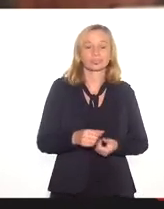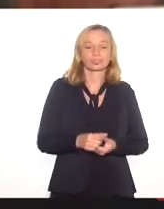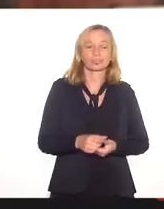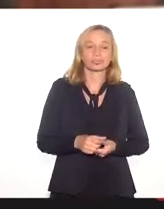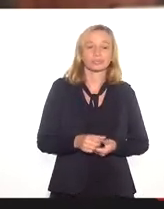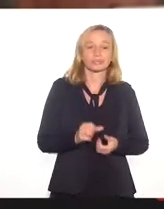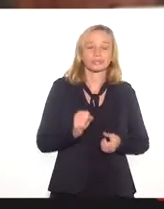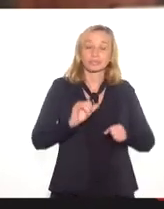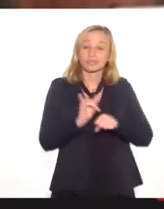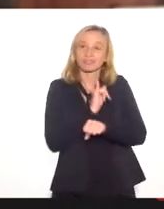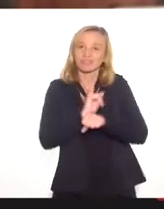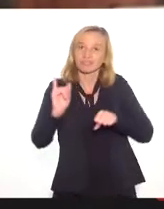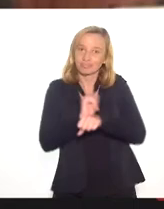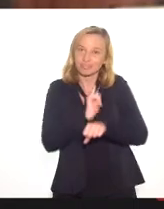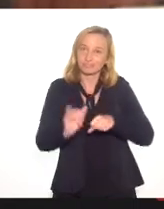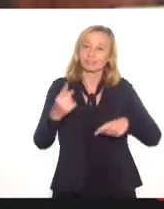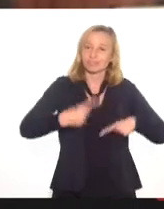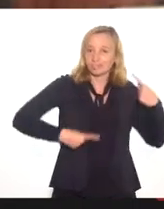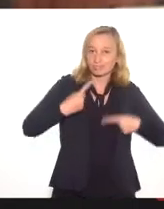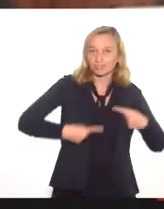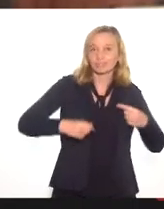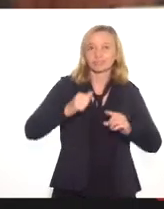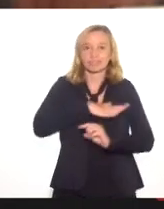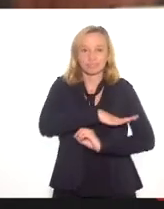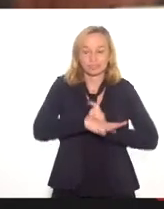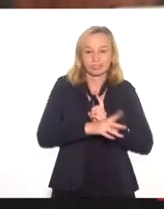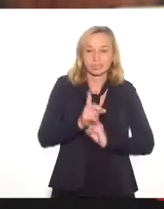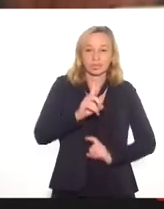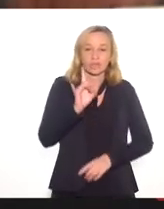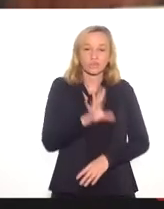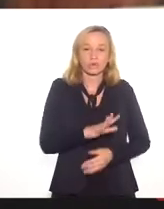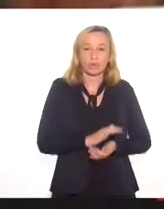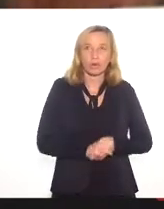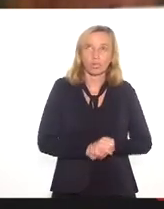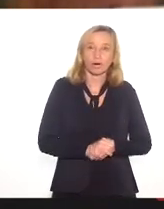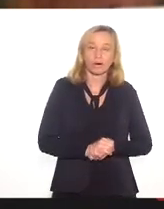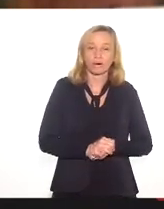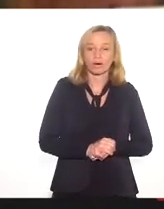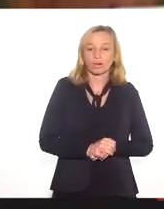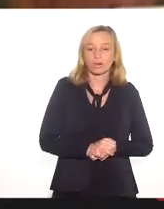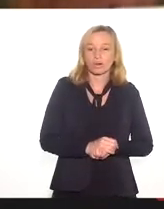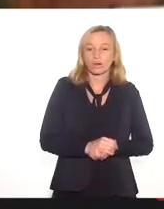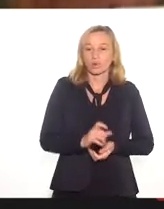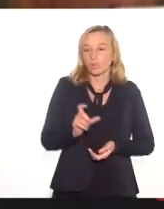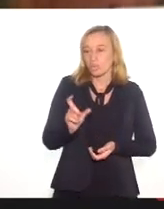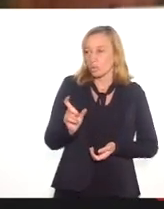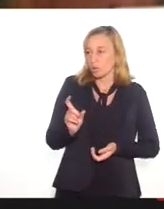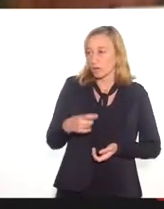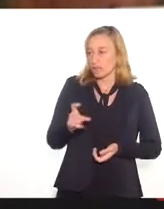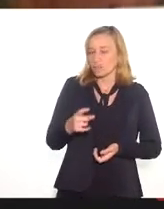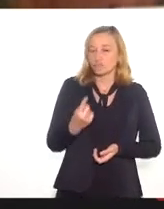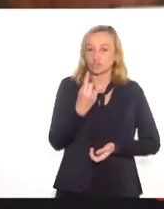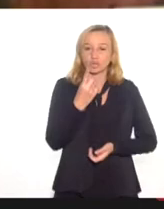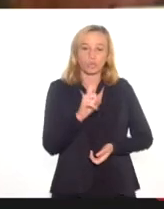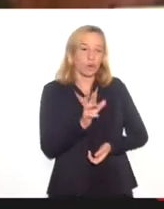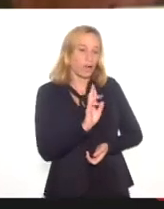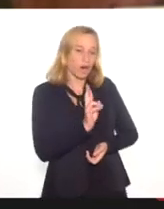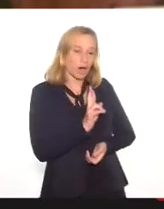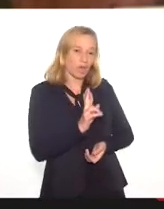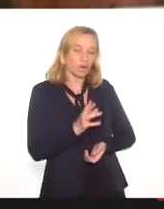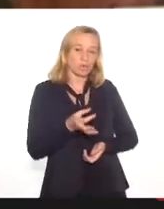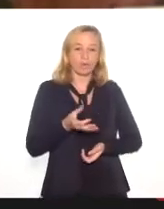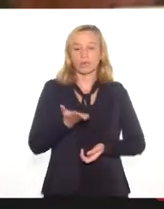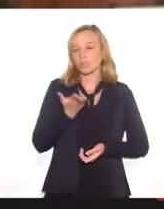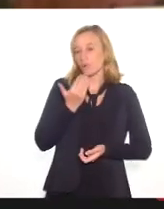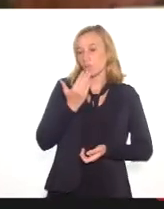envolve articulação de políticas sociais. Não é sobre dar um vale de um real para um almoço ou